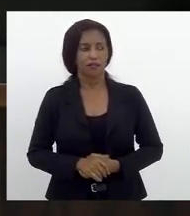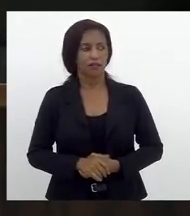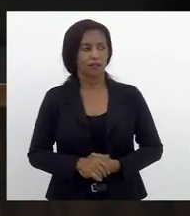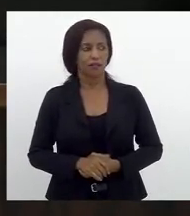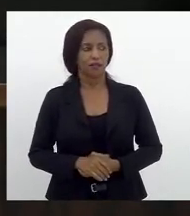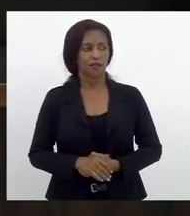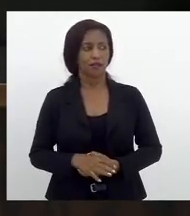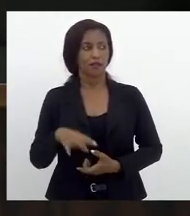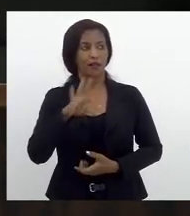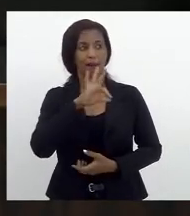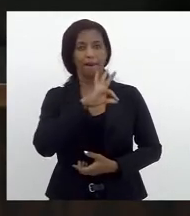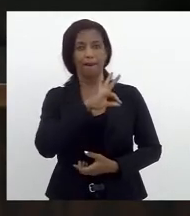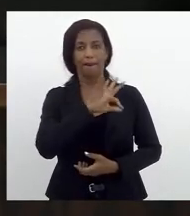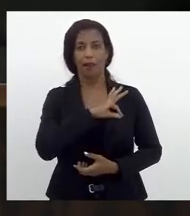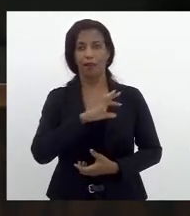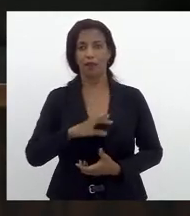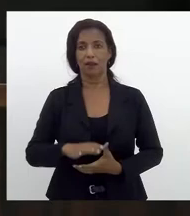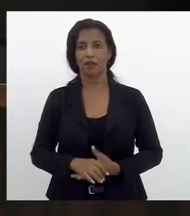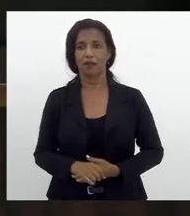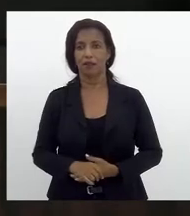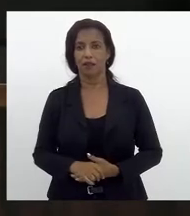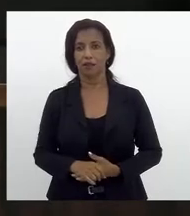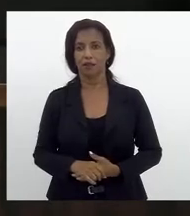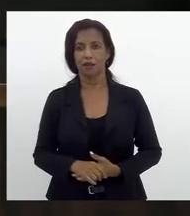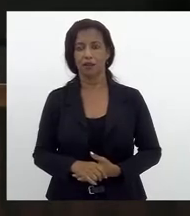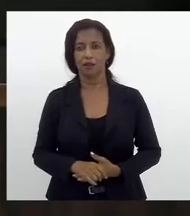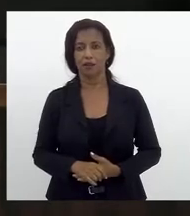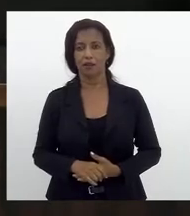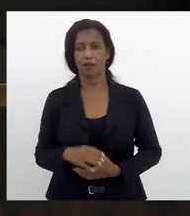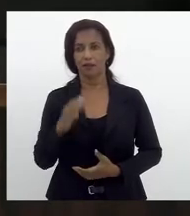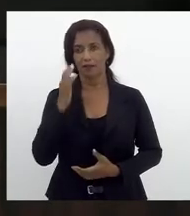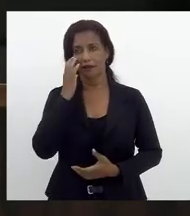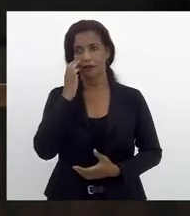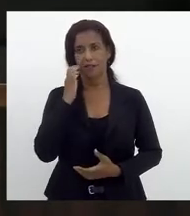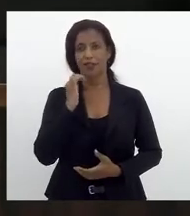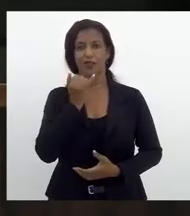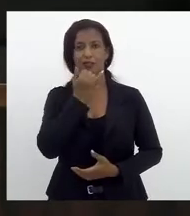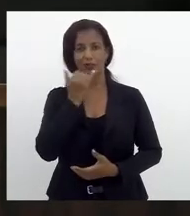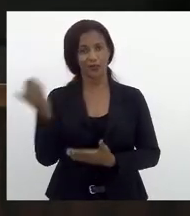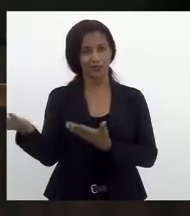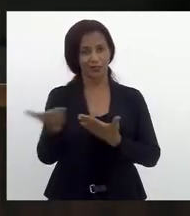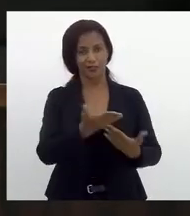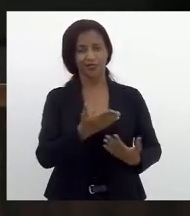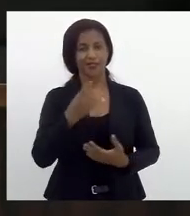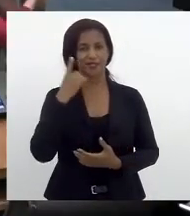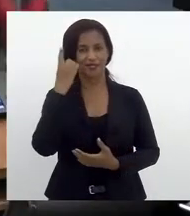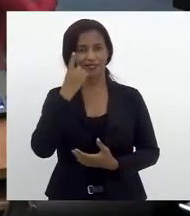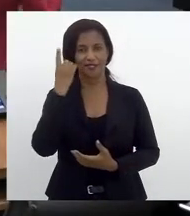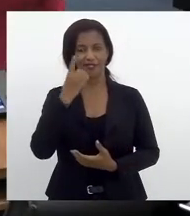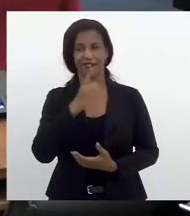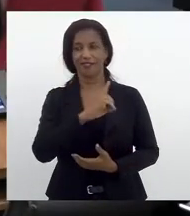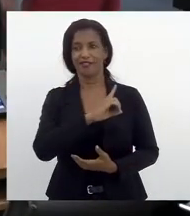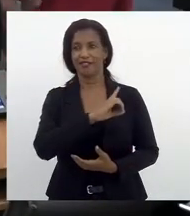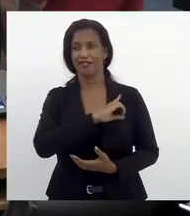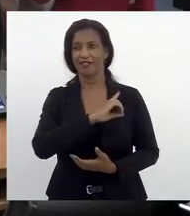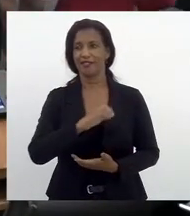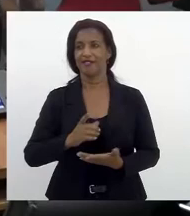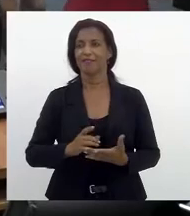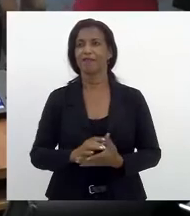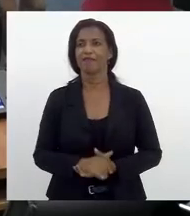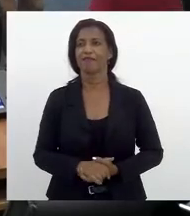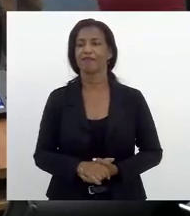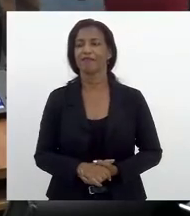Deputada Marta Rocha também não se encontra. Tá. Desculpa, deputada. Deputada Marta Rocha.